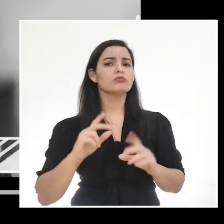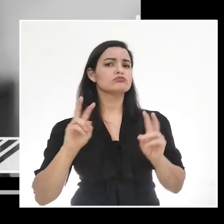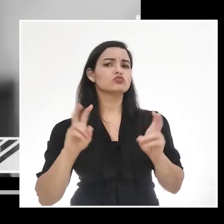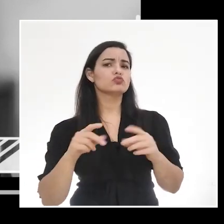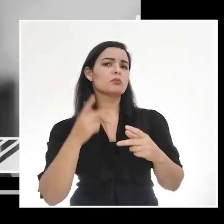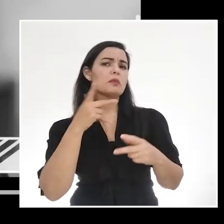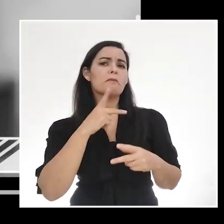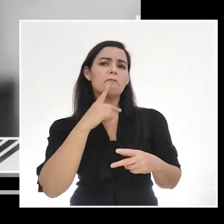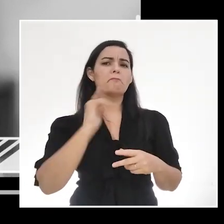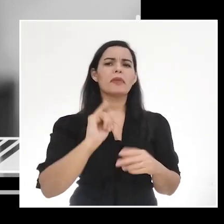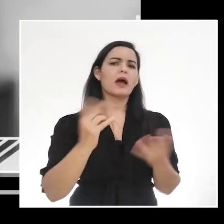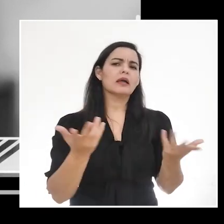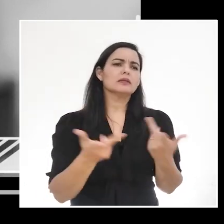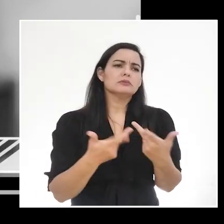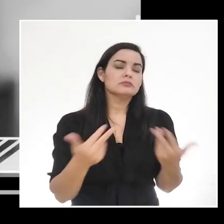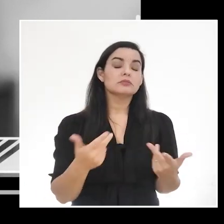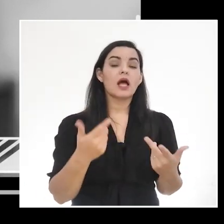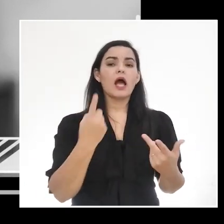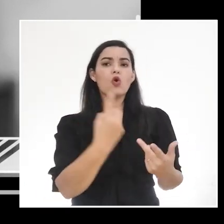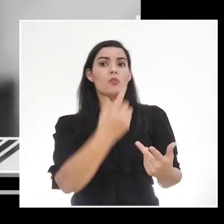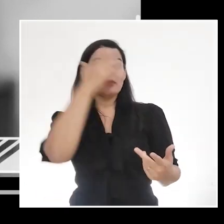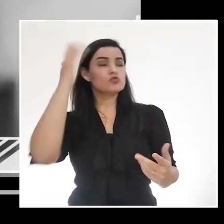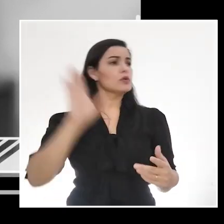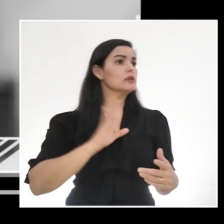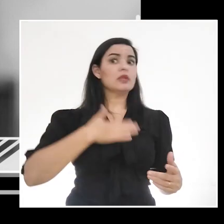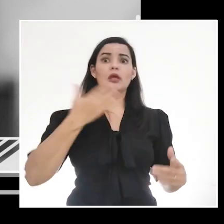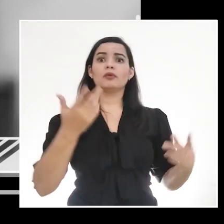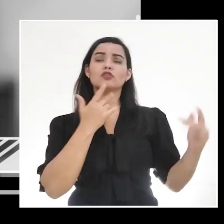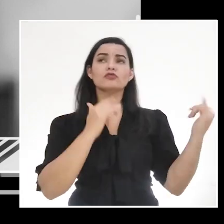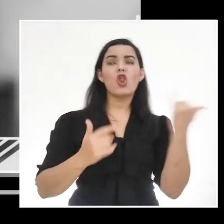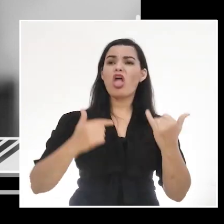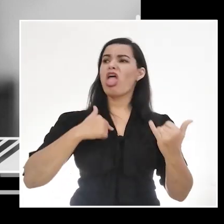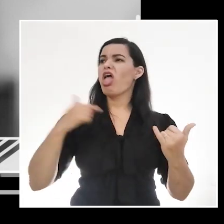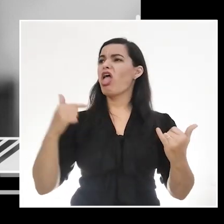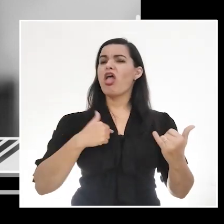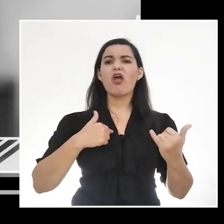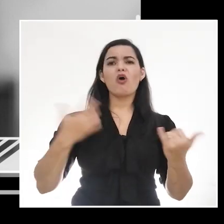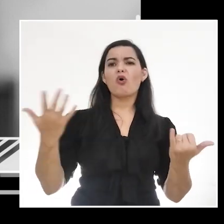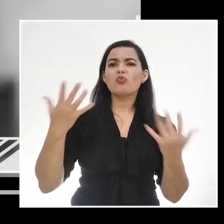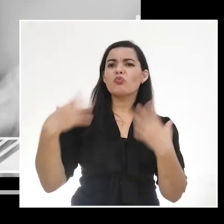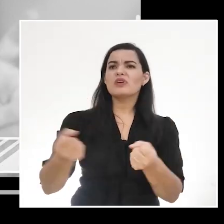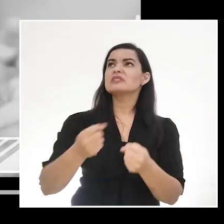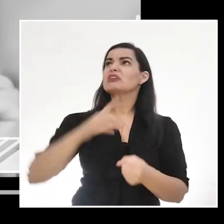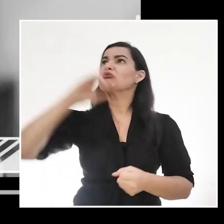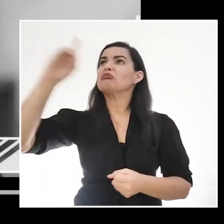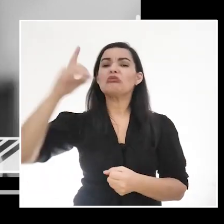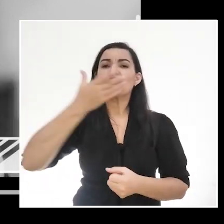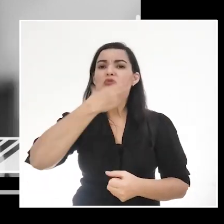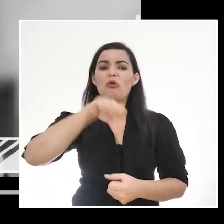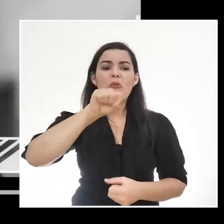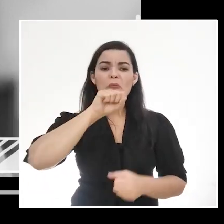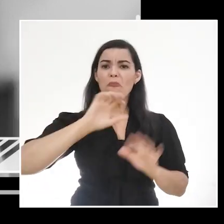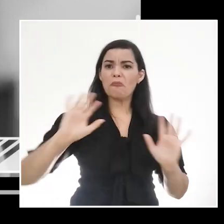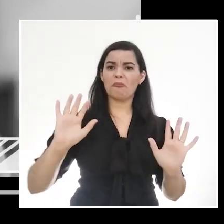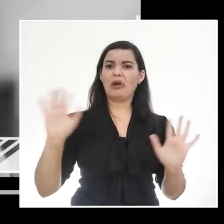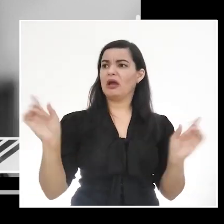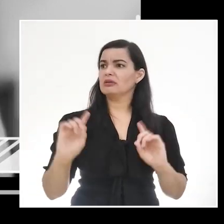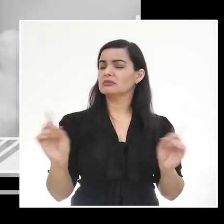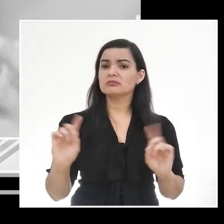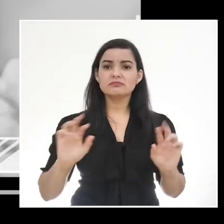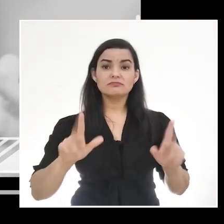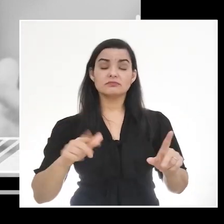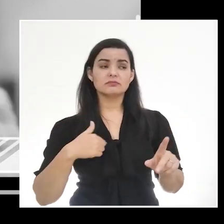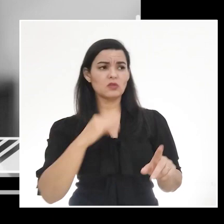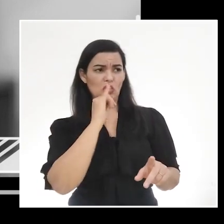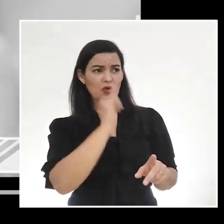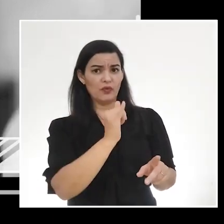paternidade. E uma pessoa falou assim dentro do grupo de discipulado: eu tenho uma crise muito profunda com esse negócio de